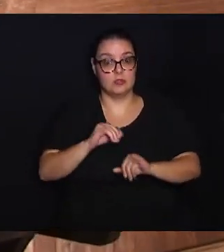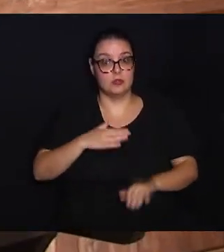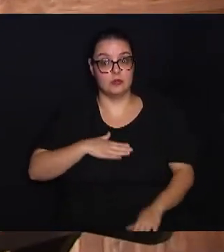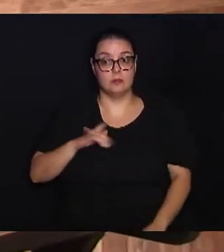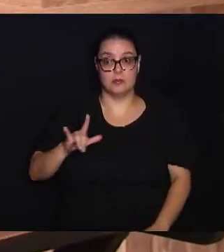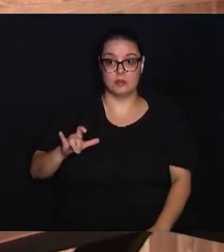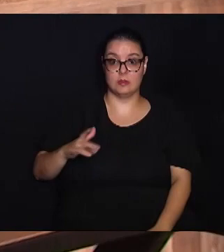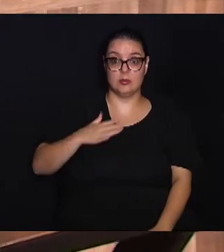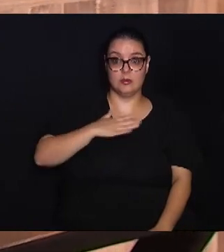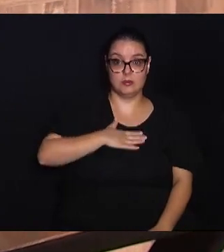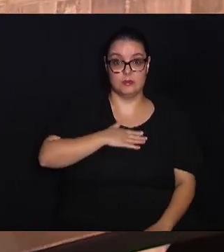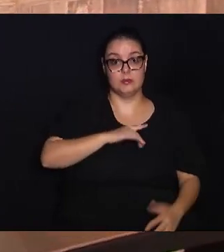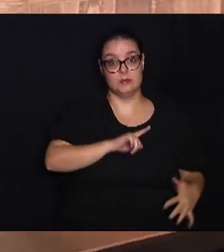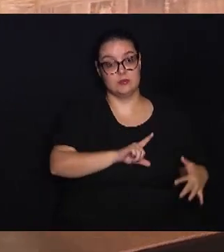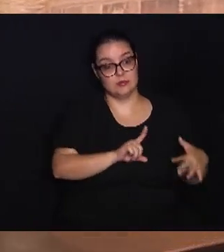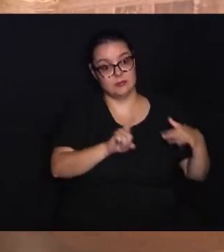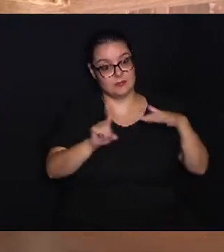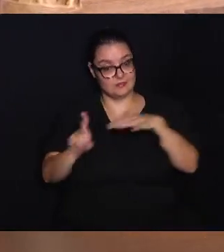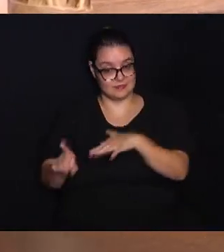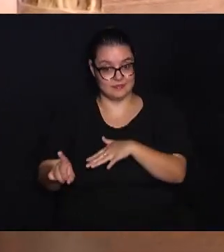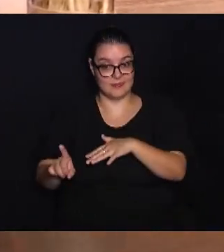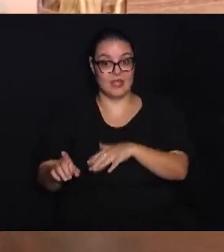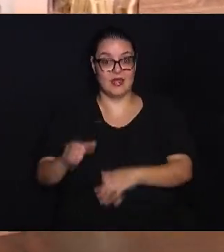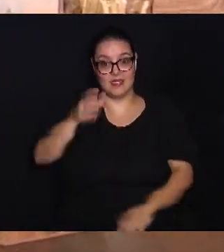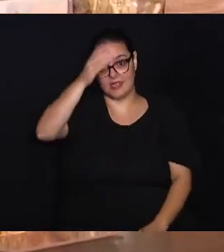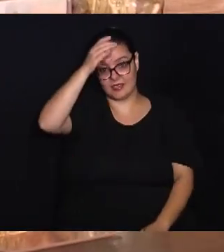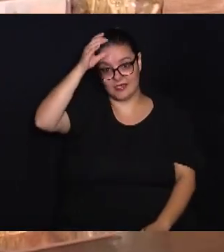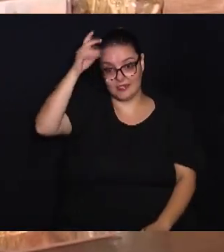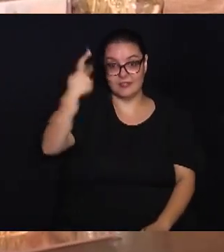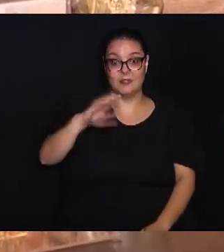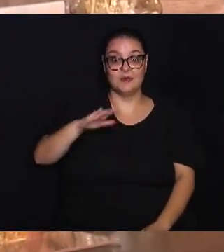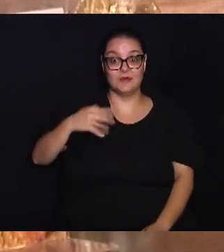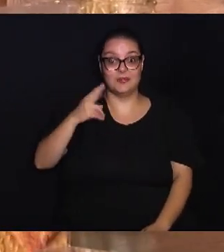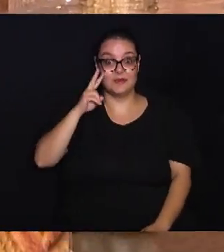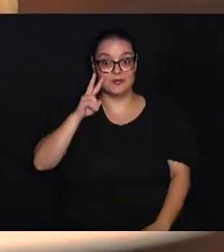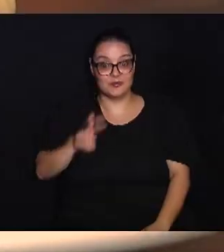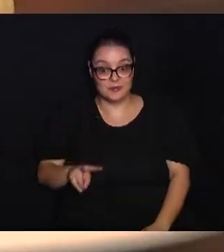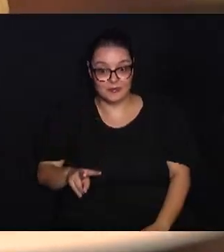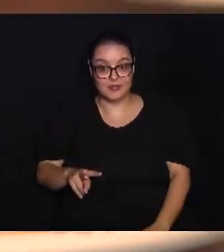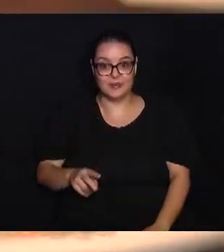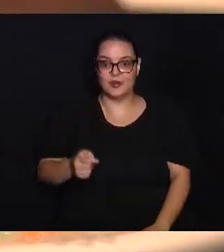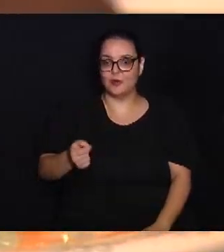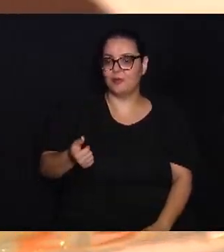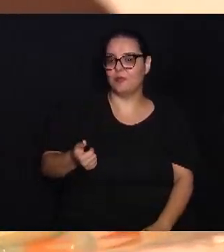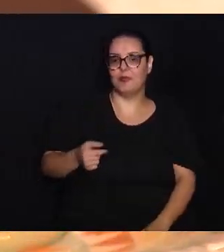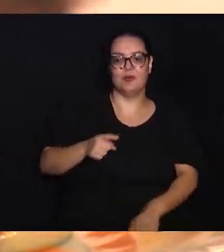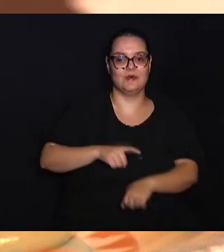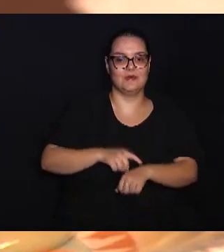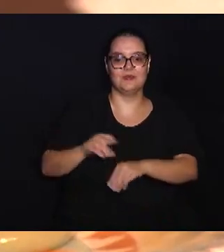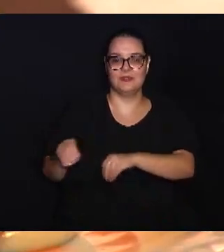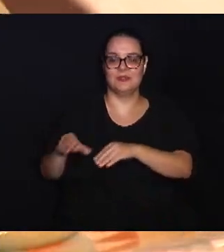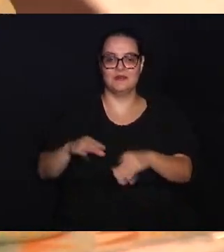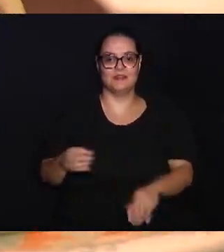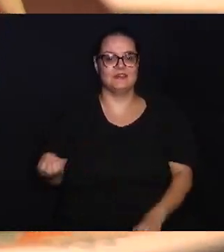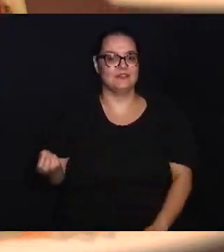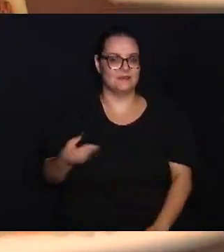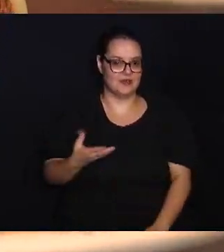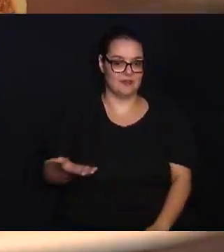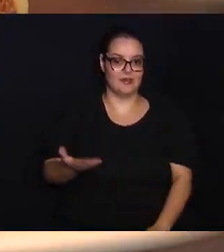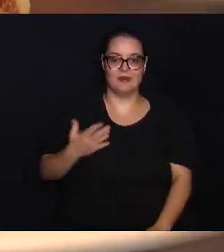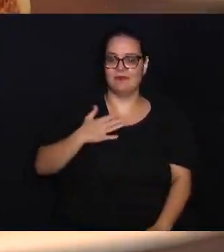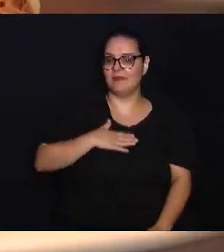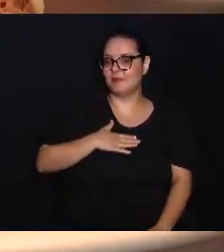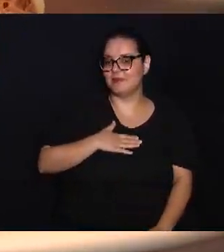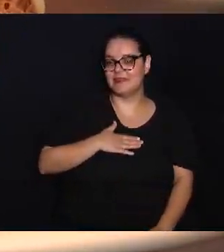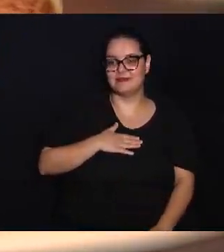Instagram os os meus seguidores viraram clientes dele quando eu vi em pouco tempo ele já tava de mudança paraa unidade Nova